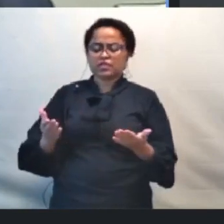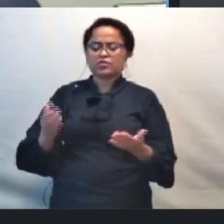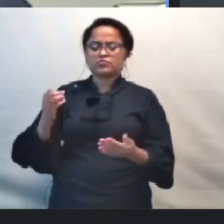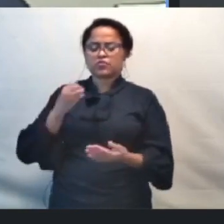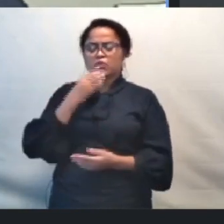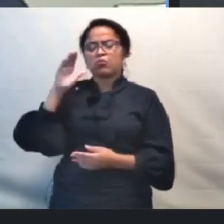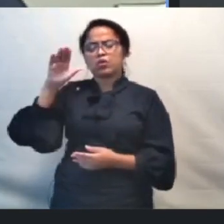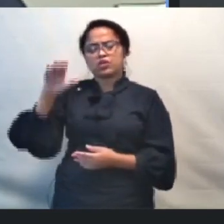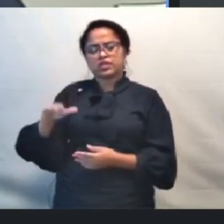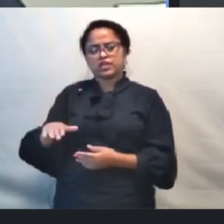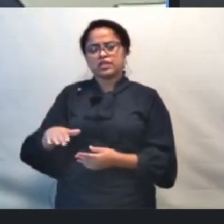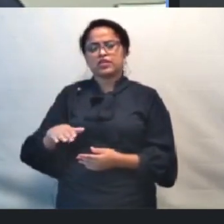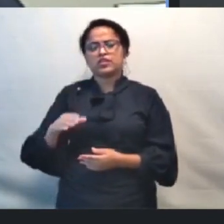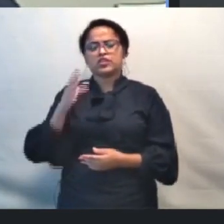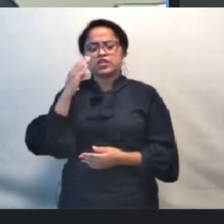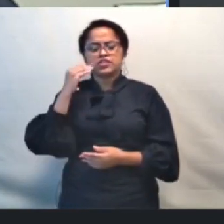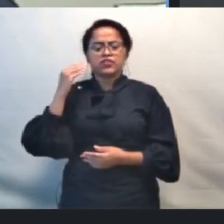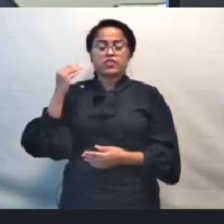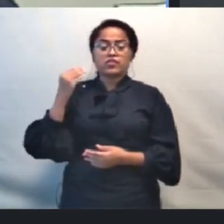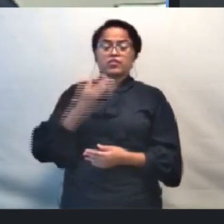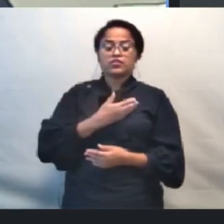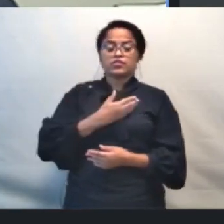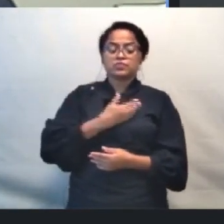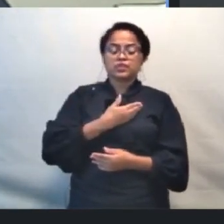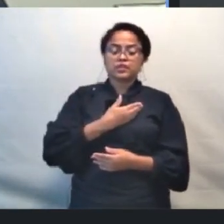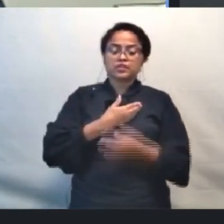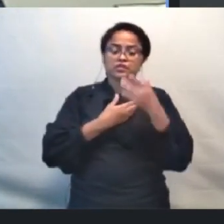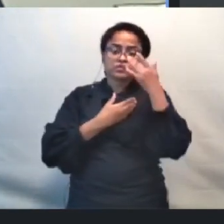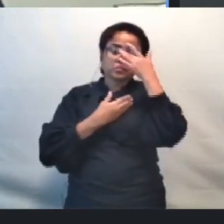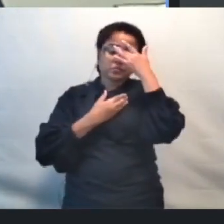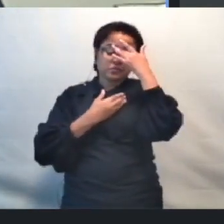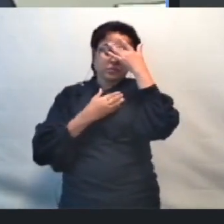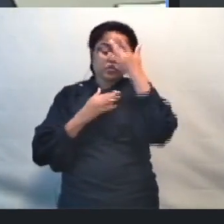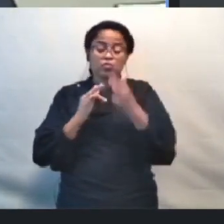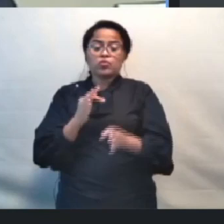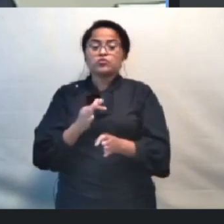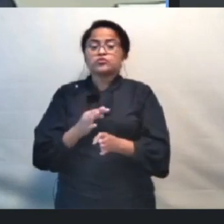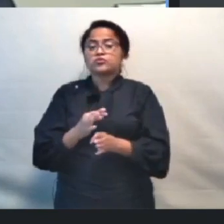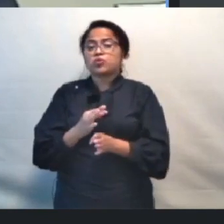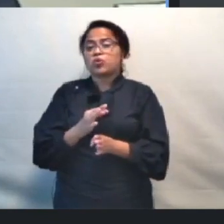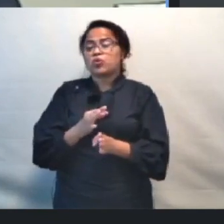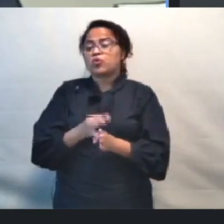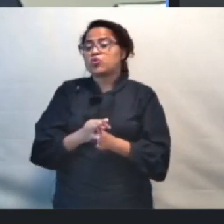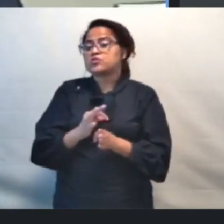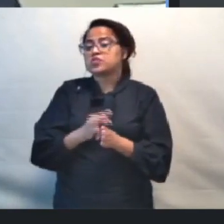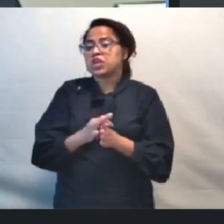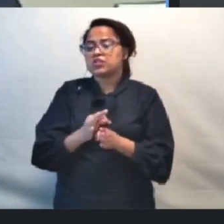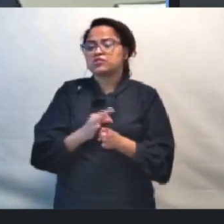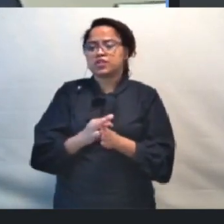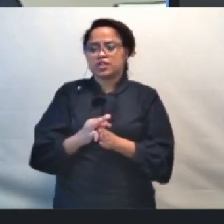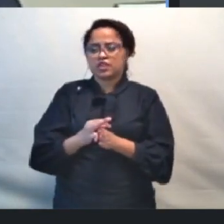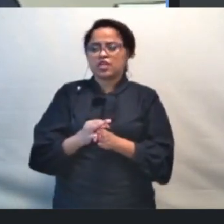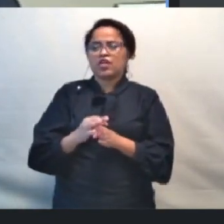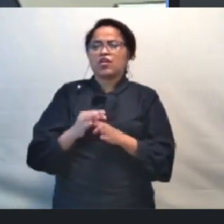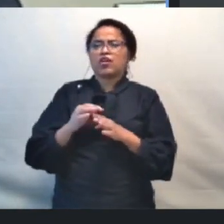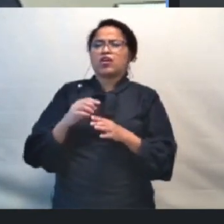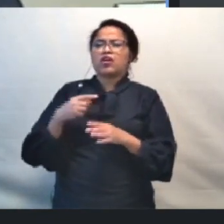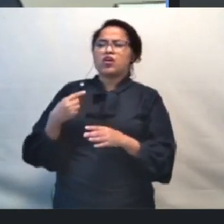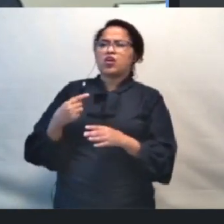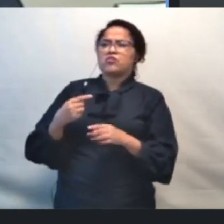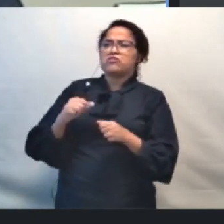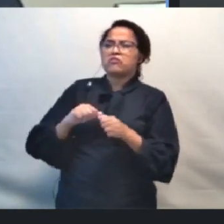servidores, colegas. Sobre os conselhos tutelares, a gente fez uma reunião na semana